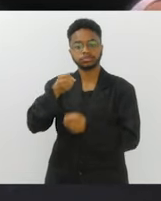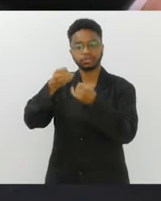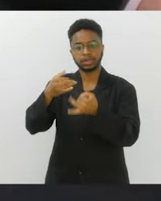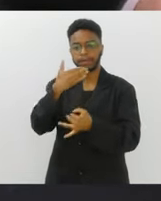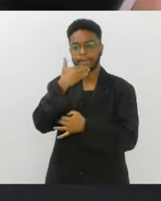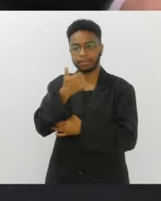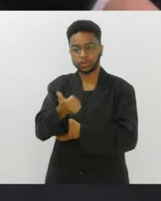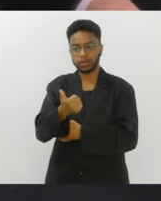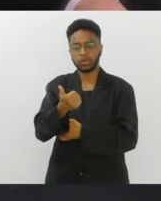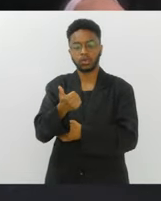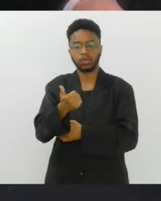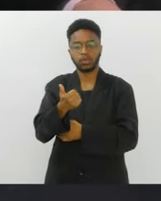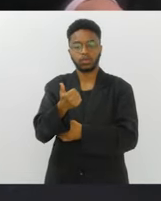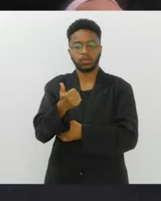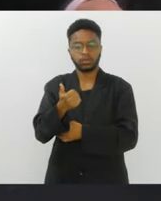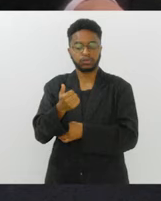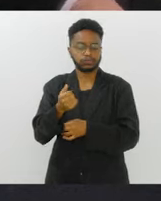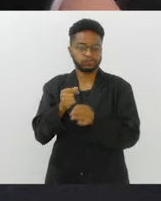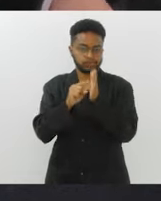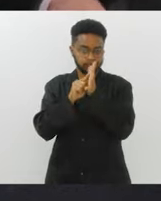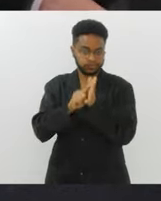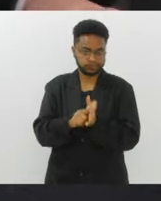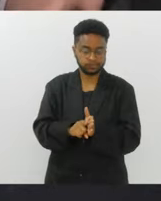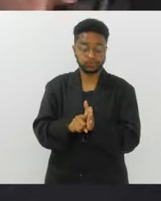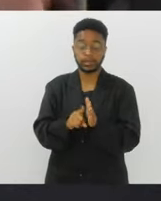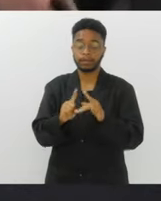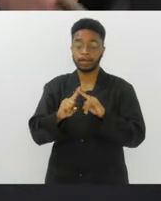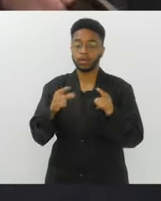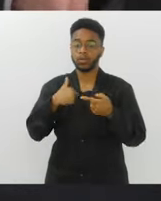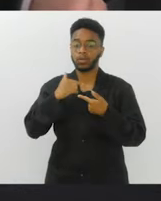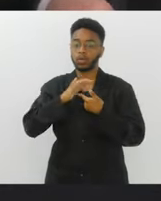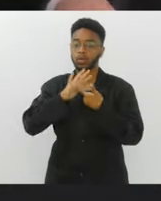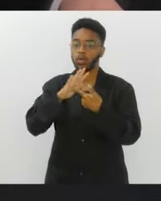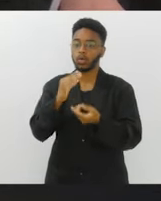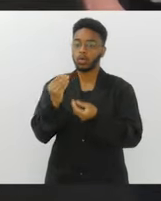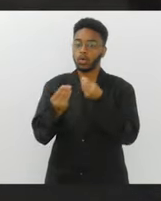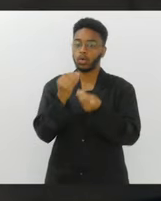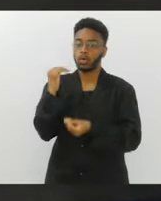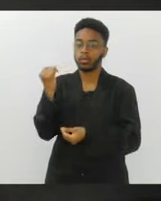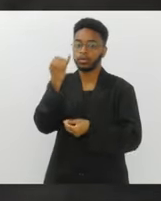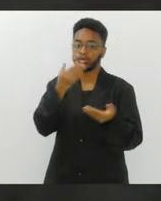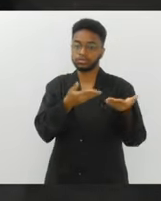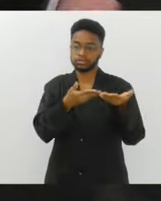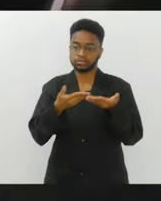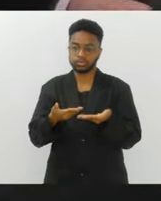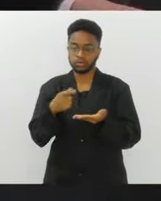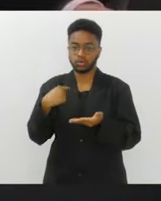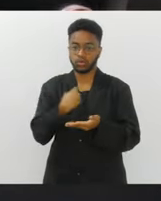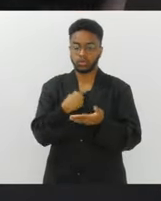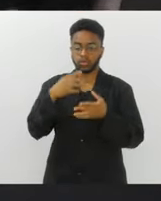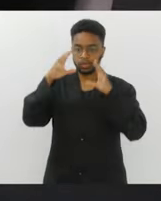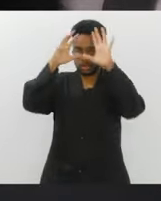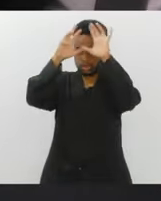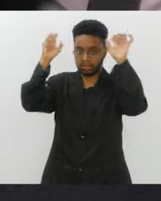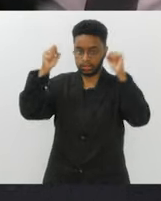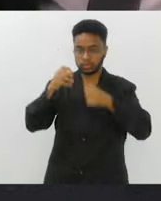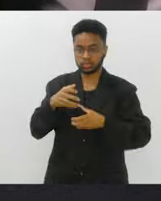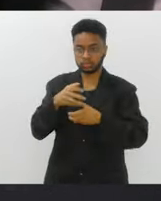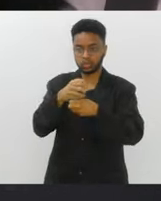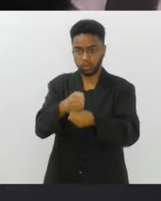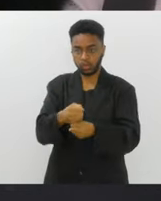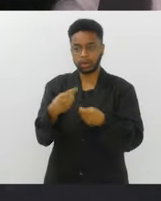ligadas às concessões, mas eu destaco aqui a importância desse convite à Corte de Contas no sentido de